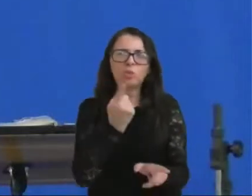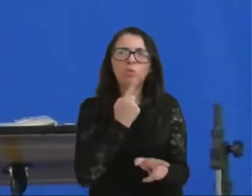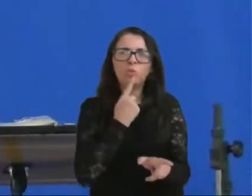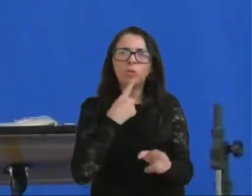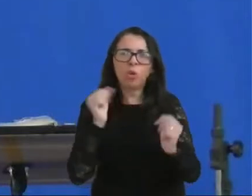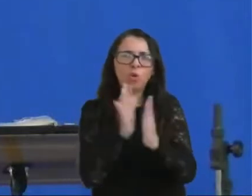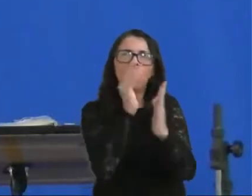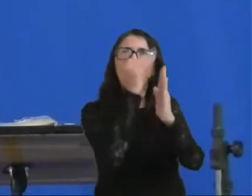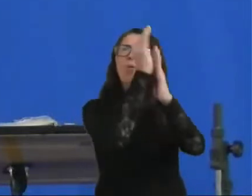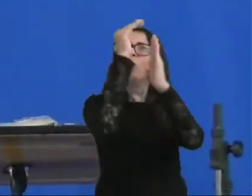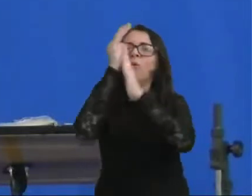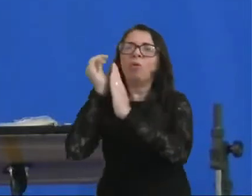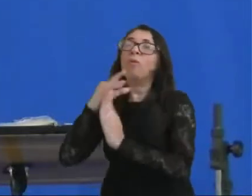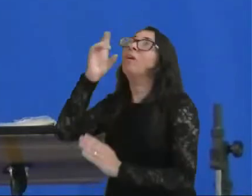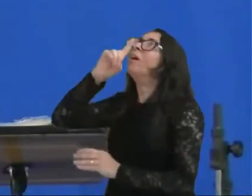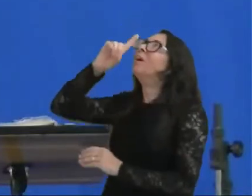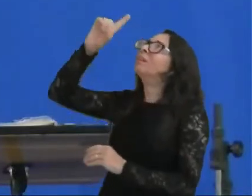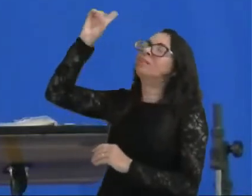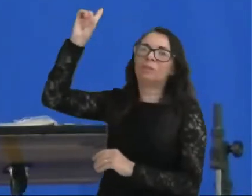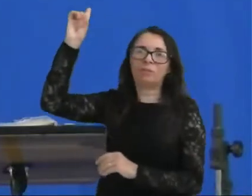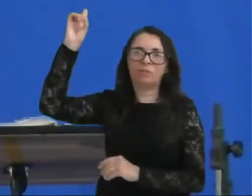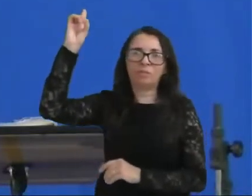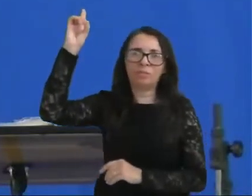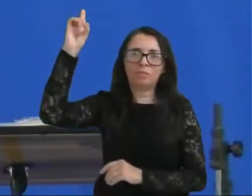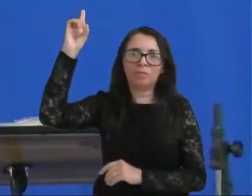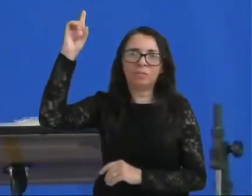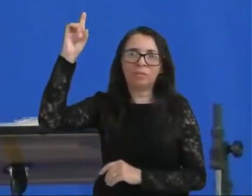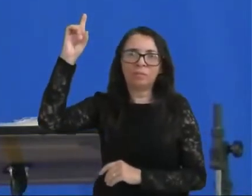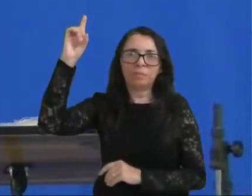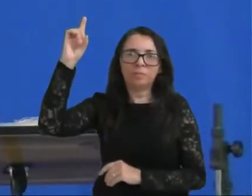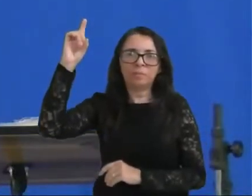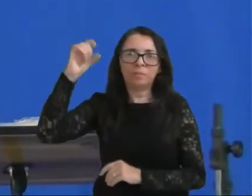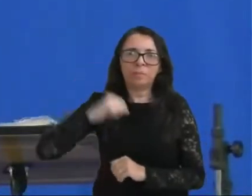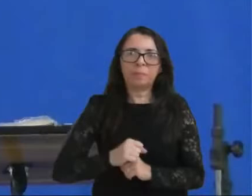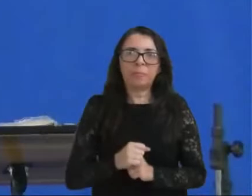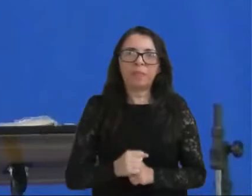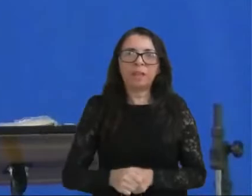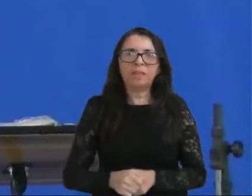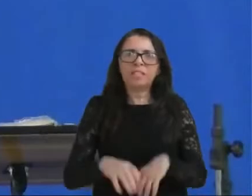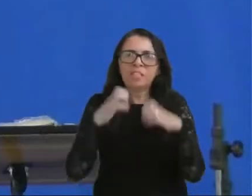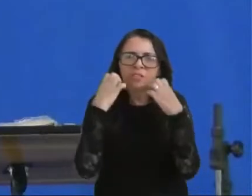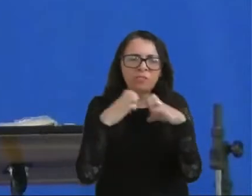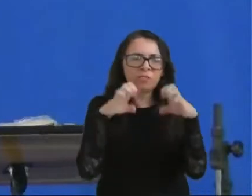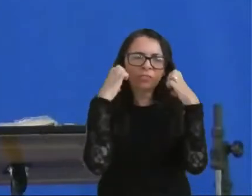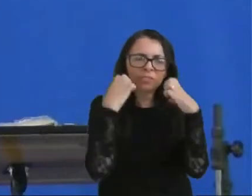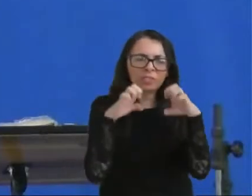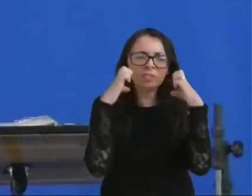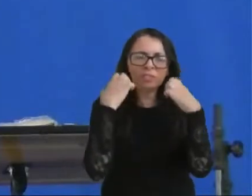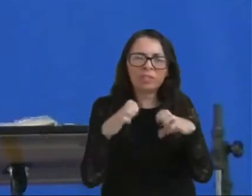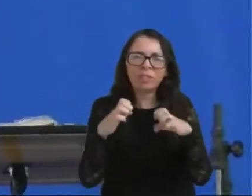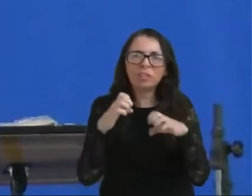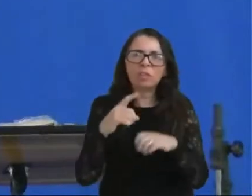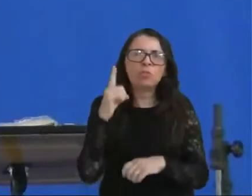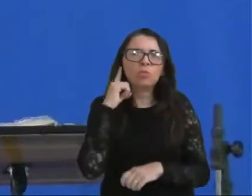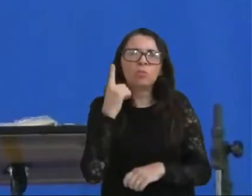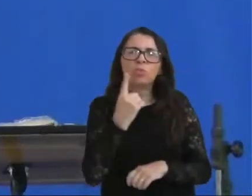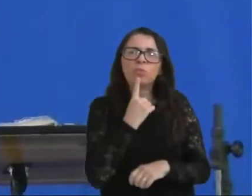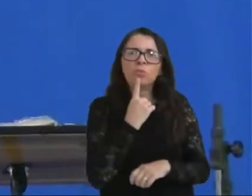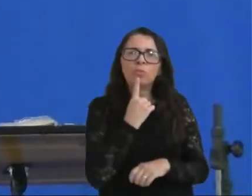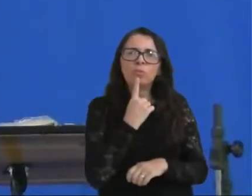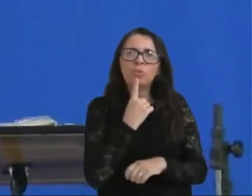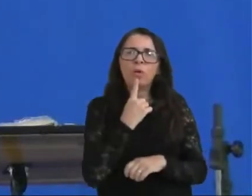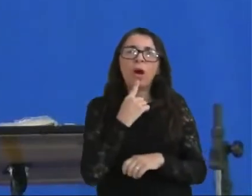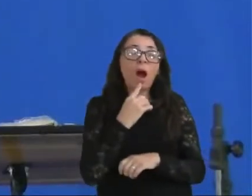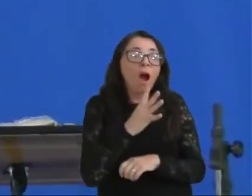vez, não, é conta-gota. Hoje eu não vou, amanhã também eu não vou, no próximo domingo eu também não vou ao